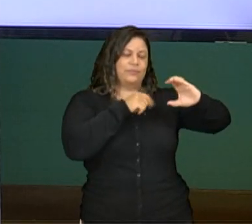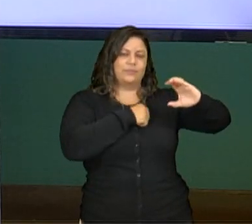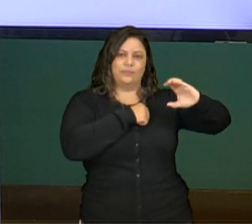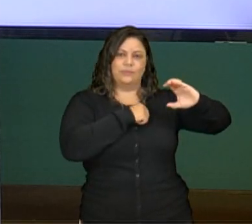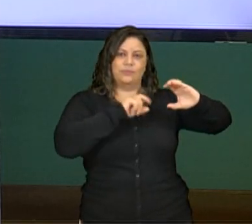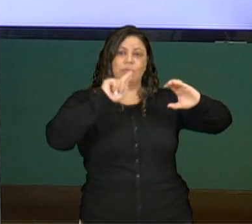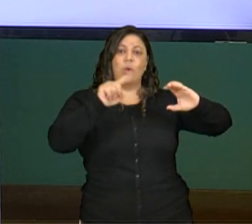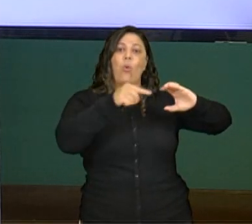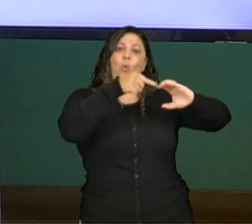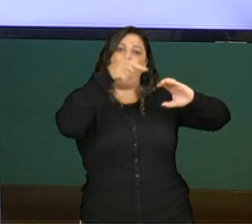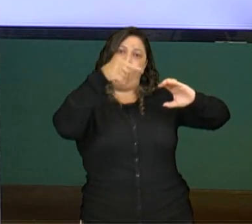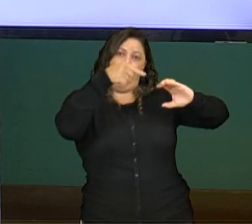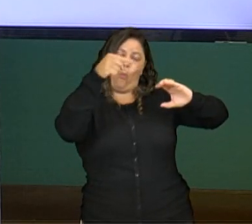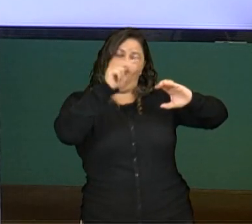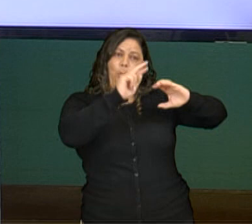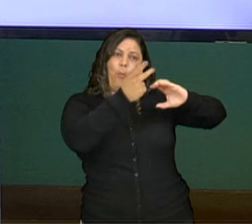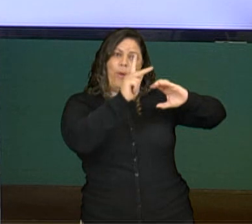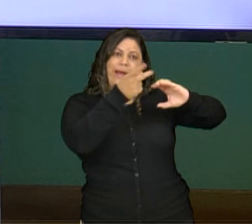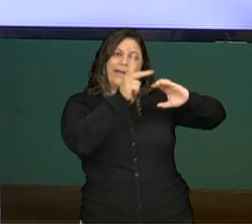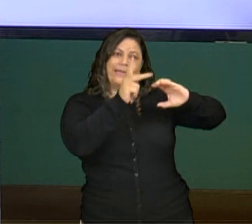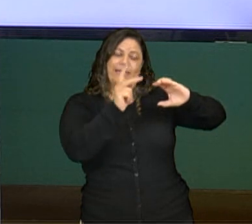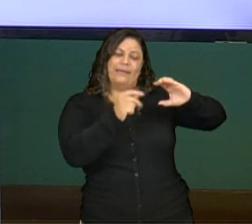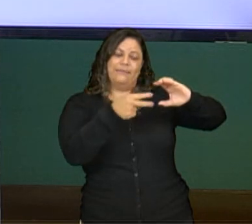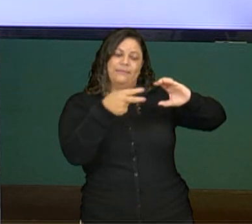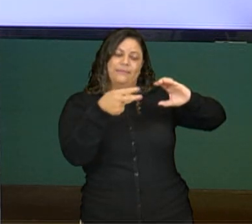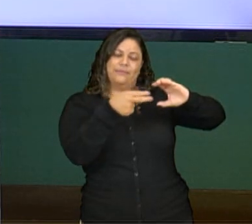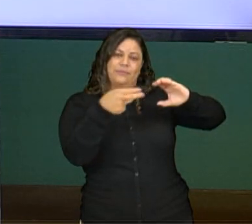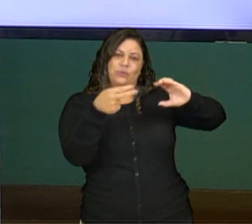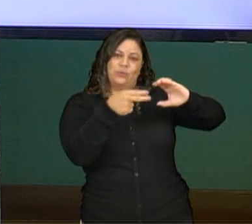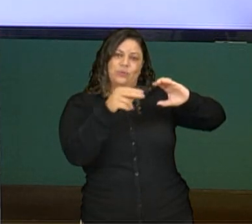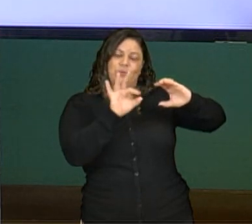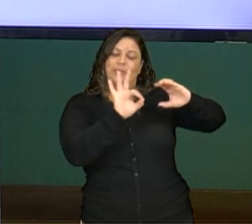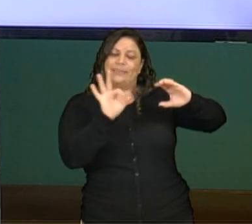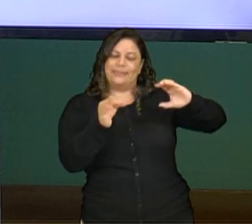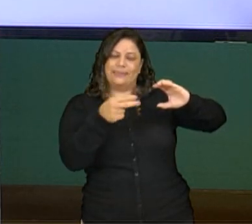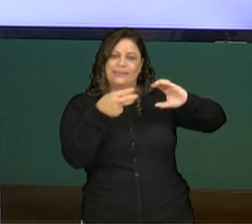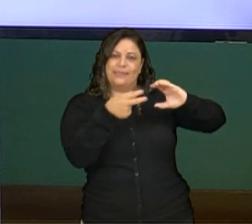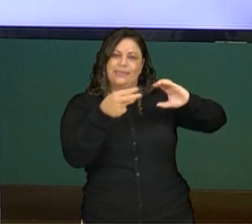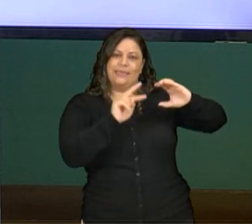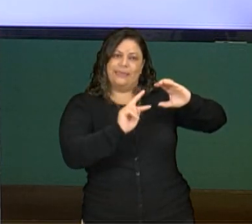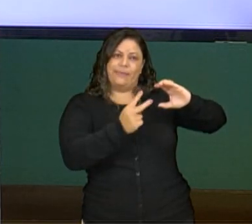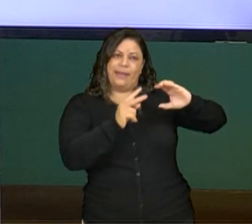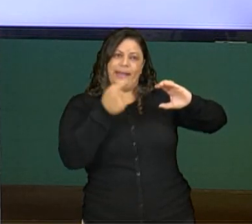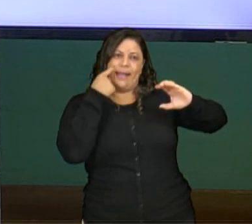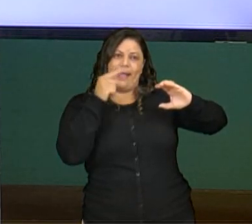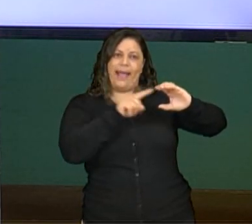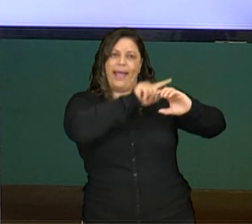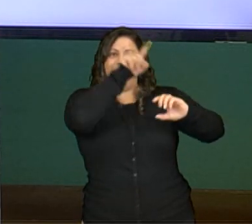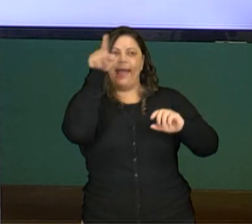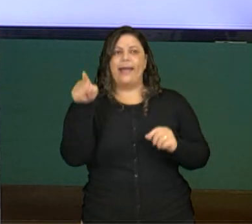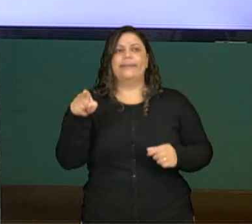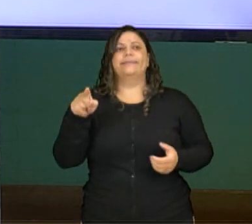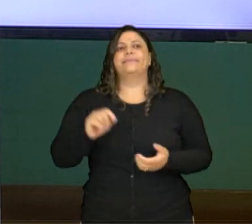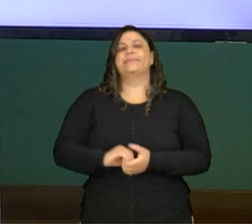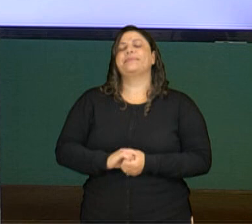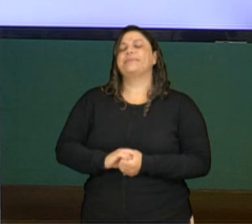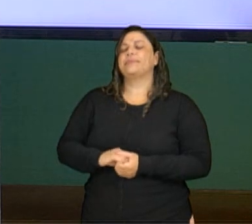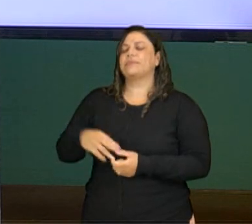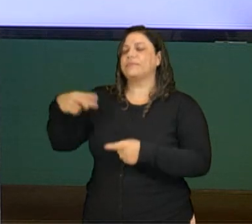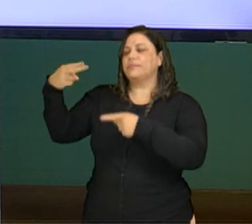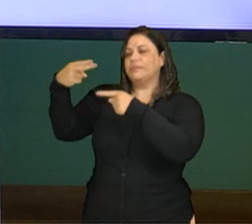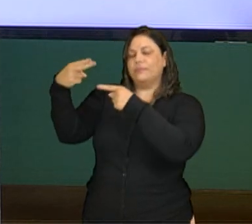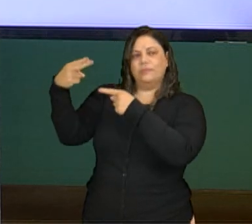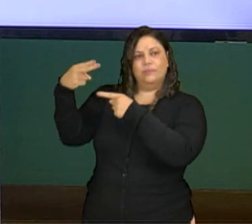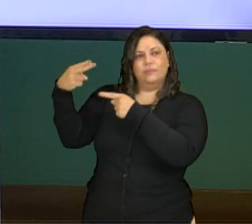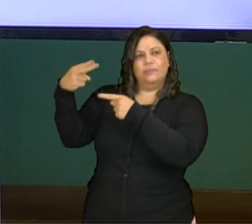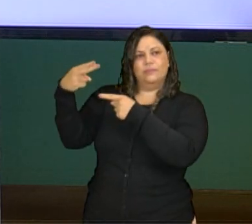ligação dupla, 2 simples. Observe aqui o carbono fazendo aqui, nós temos um carboninho,